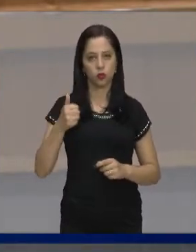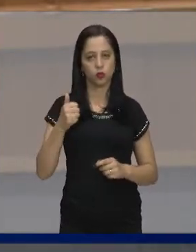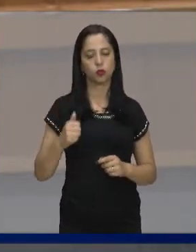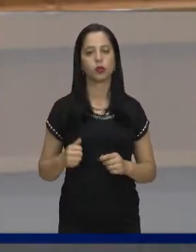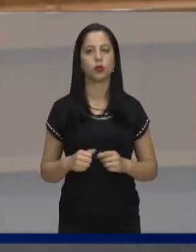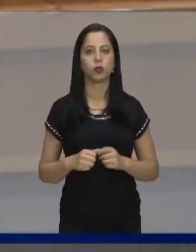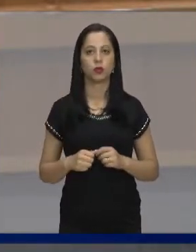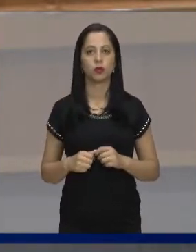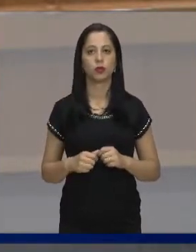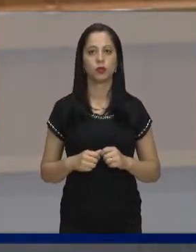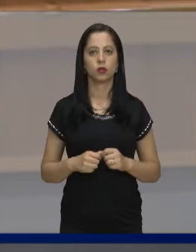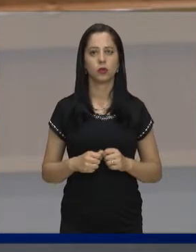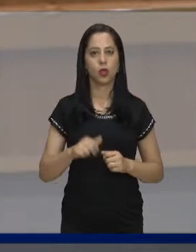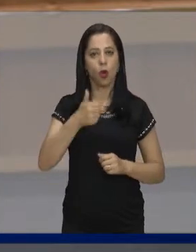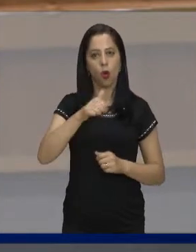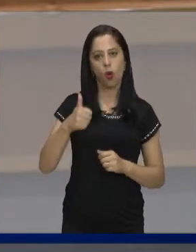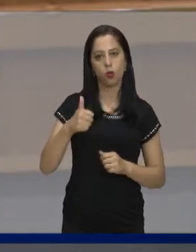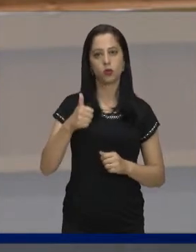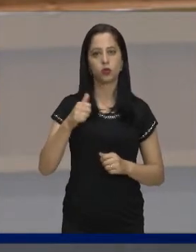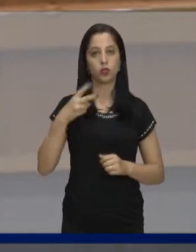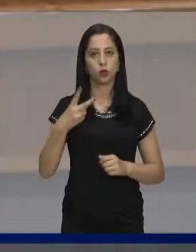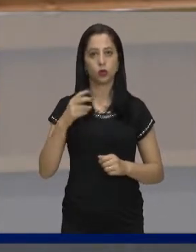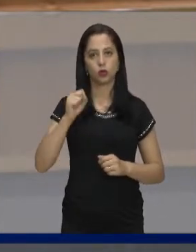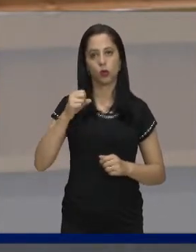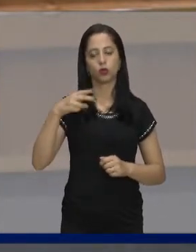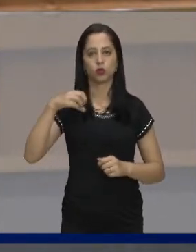11282/2021 e